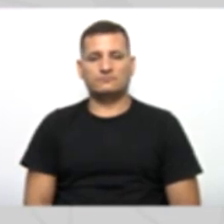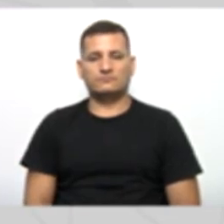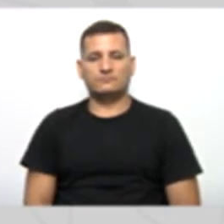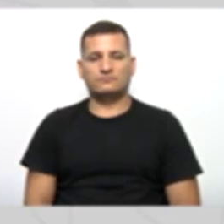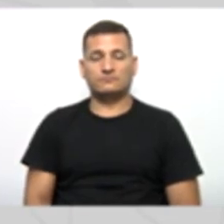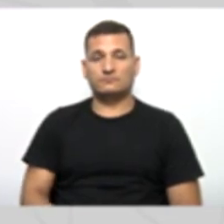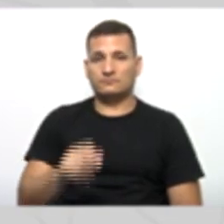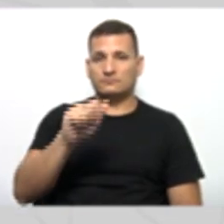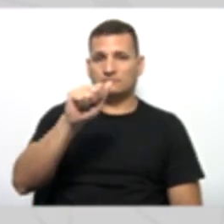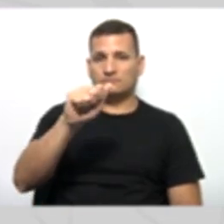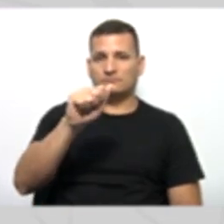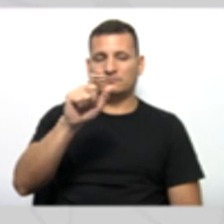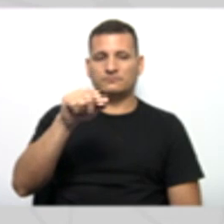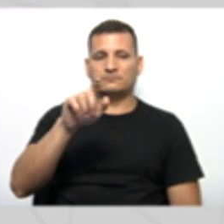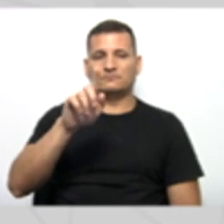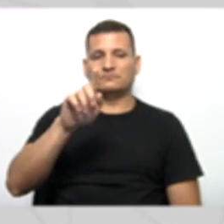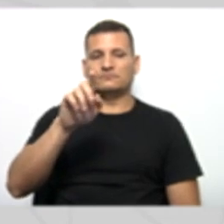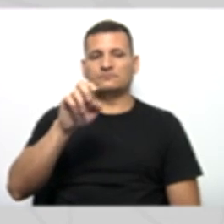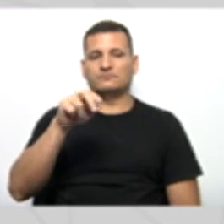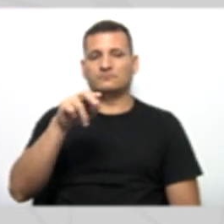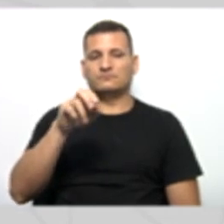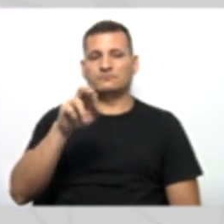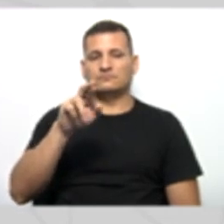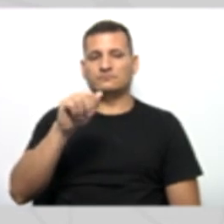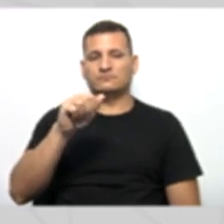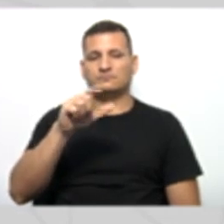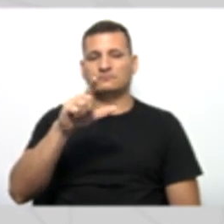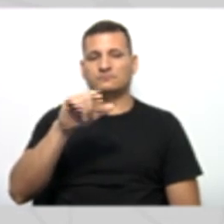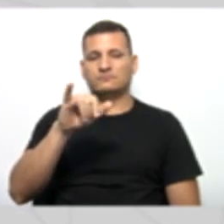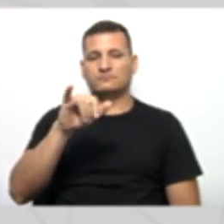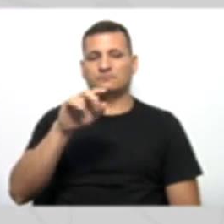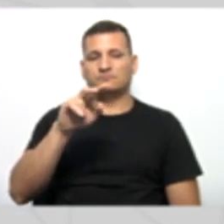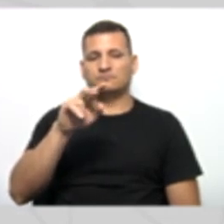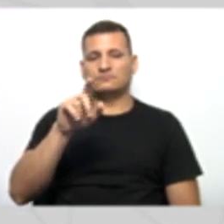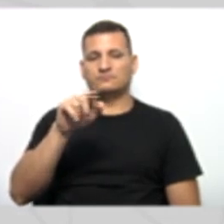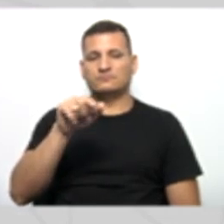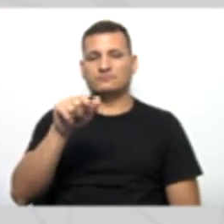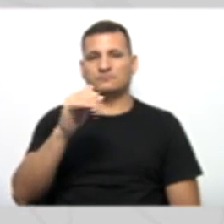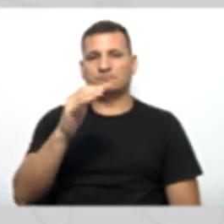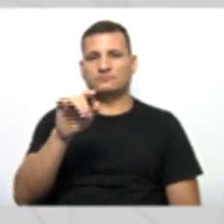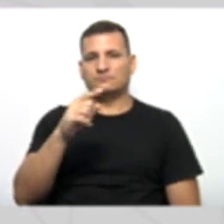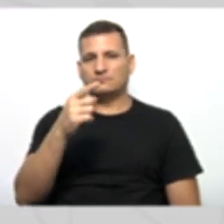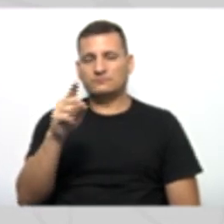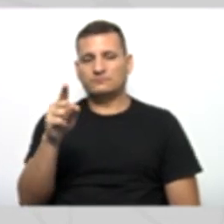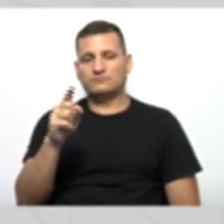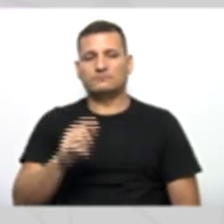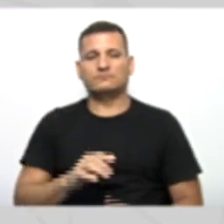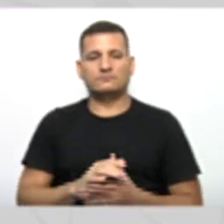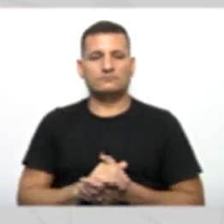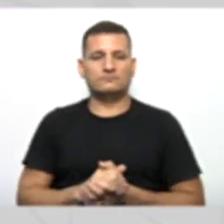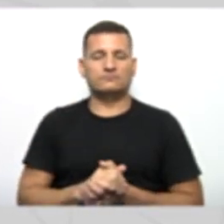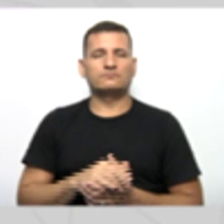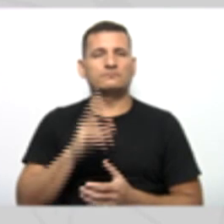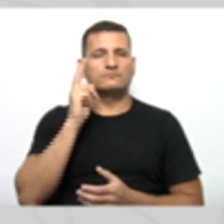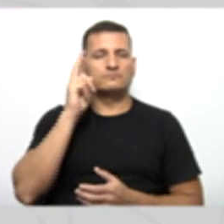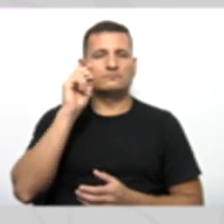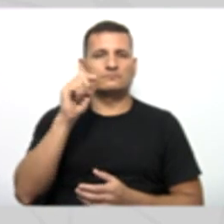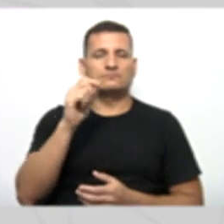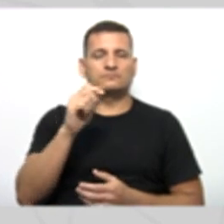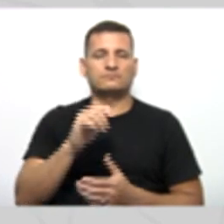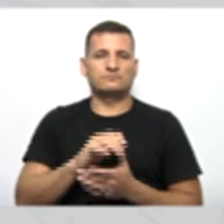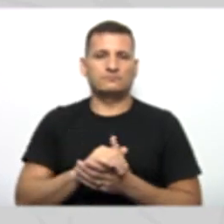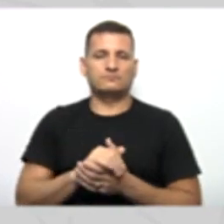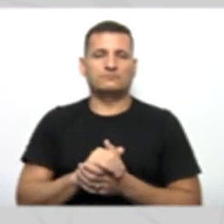a generalização, ó. Veja bem aqui, ó. Porque, ó, lembra, generalização ela é a herança, isso